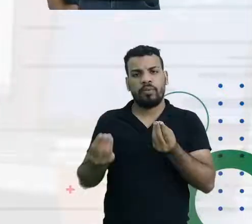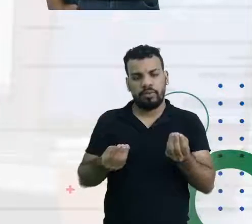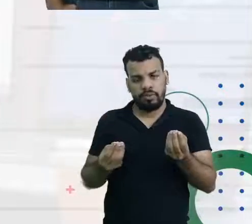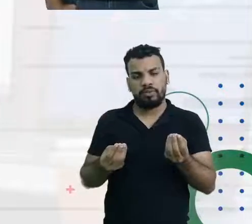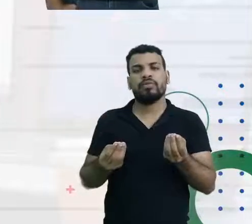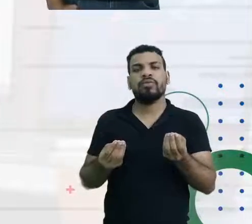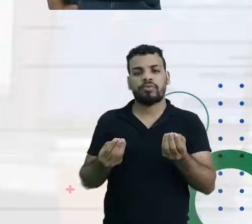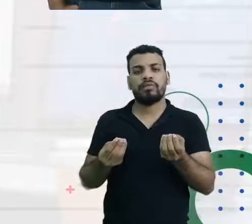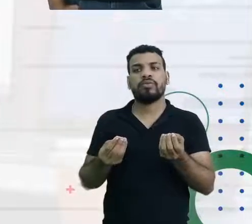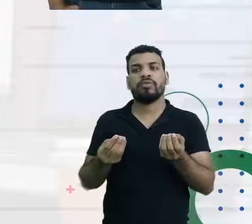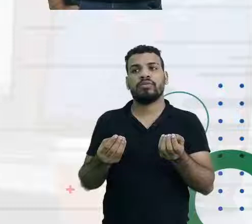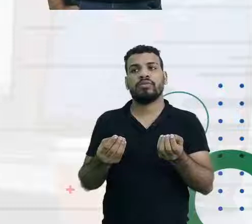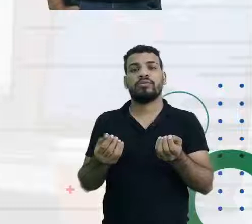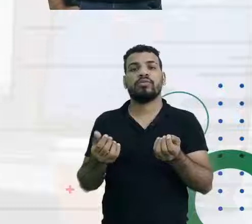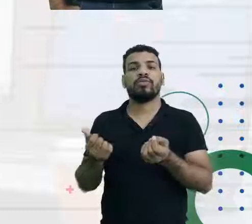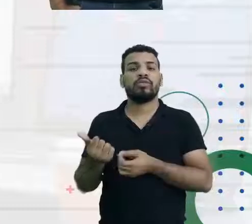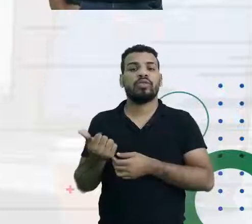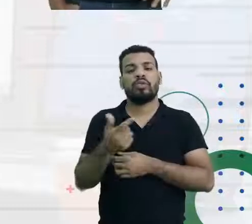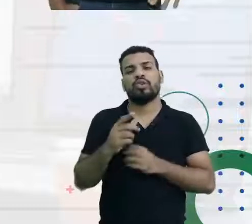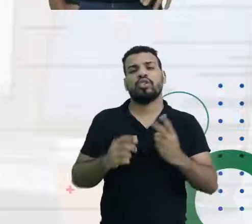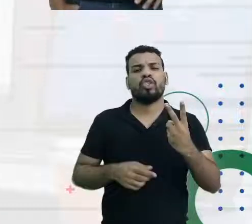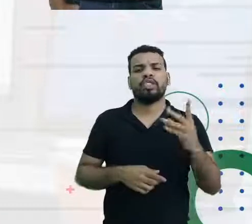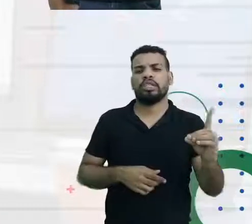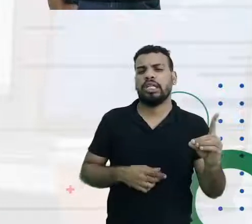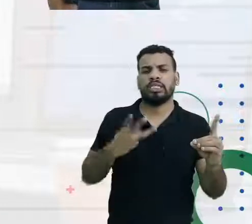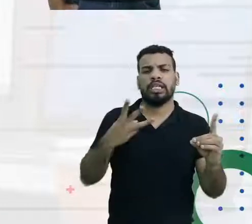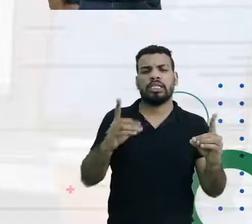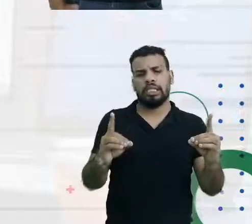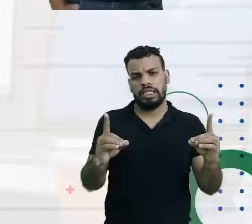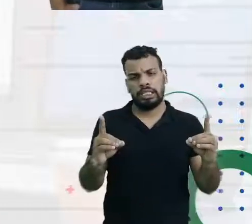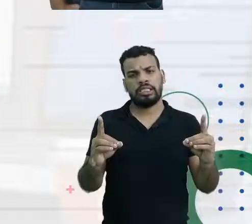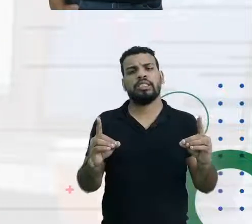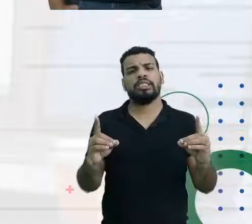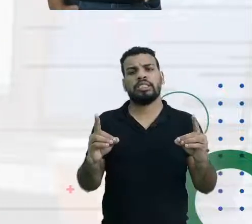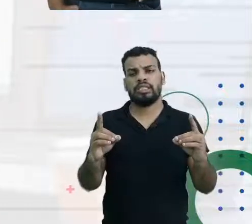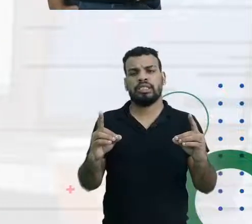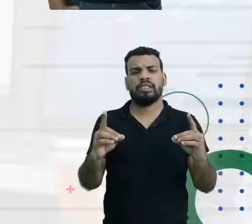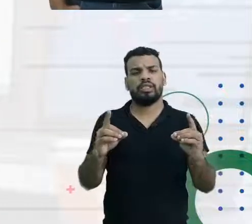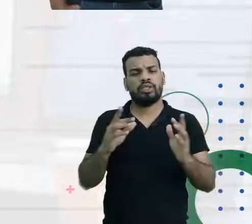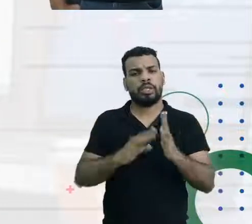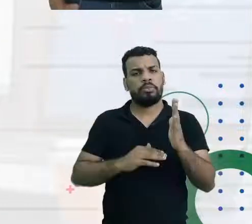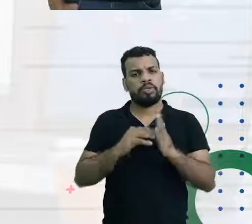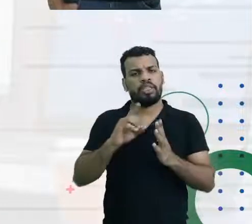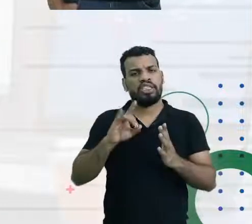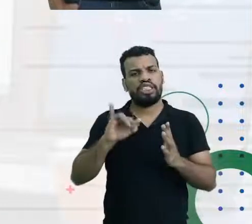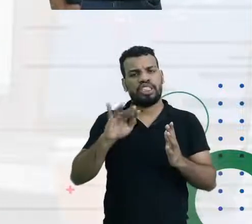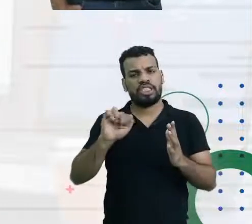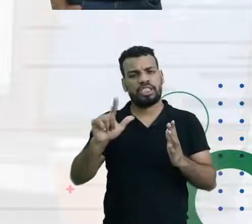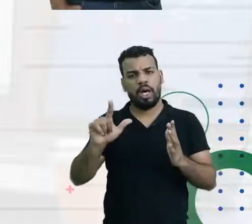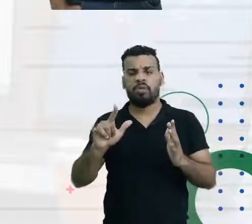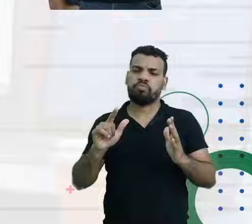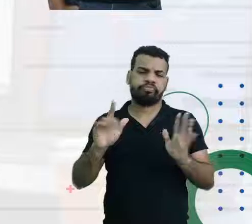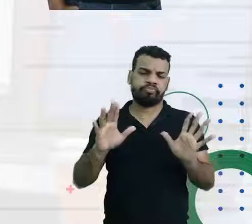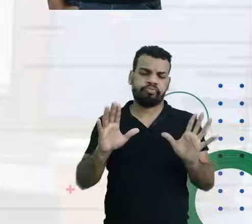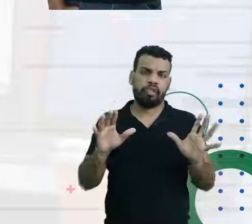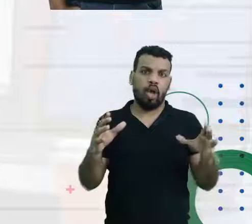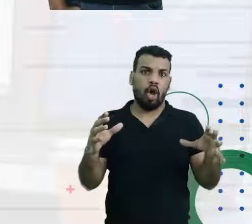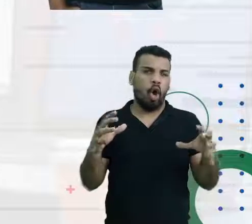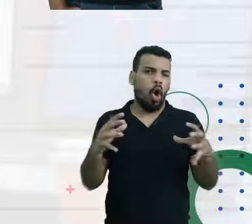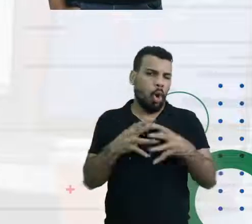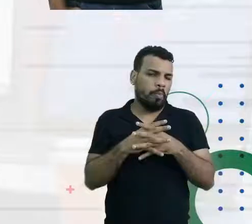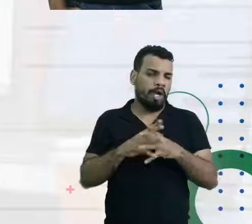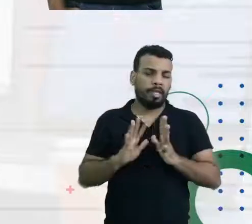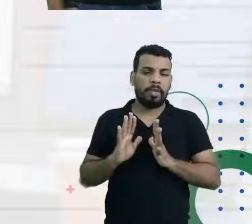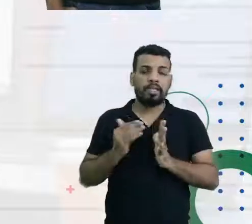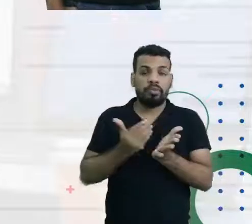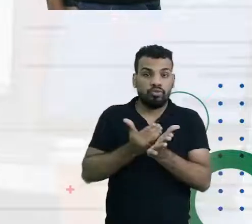que a gente começar um 2D, um 3D, uma pintura digital mais complexa, né? Então essa é uma das principais vantagens da gente